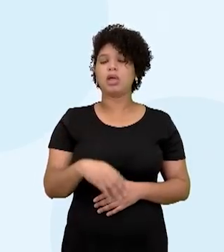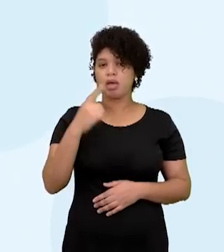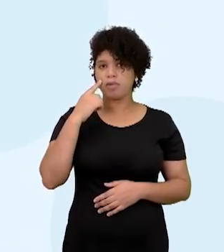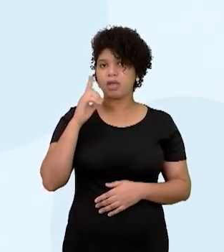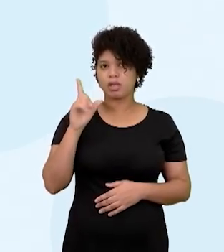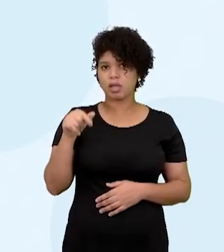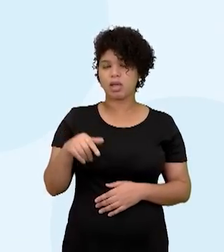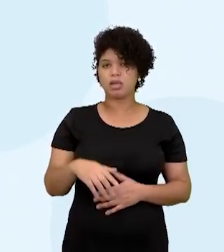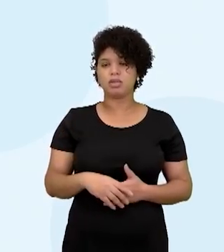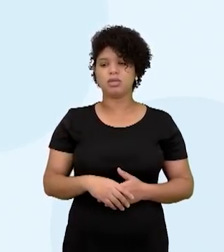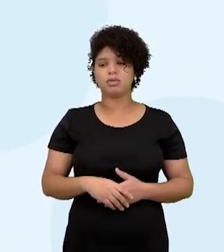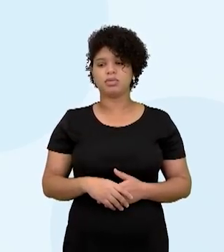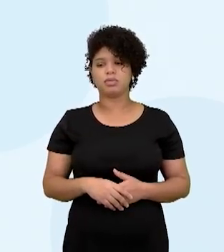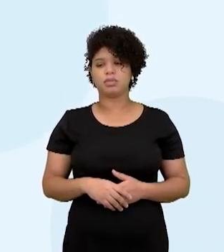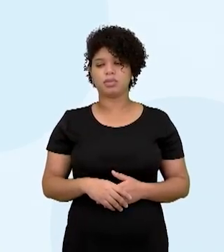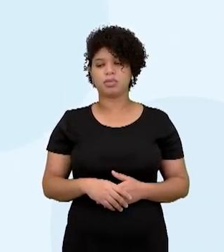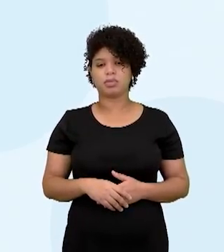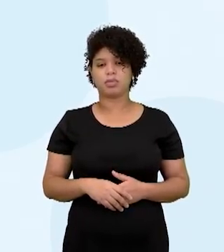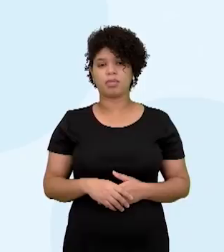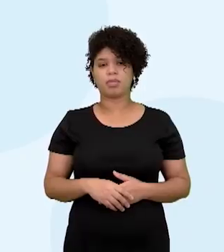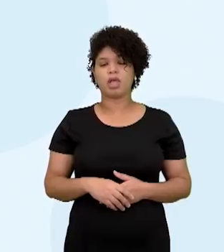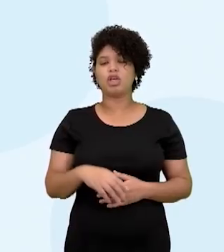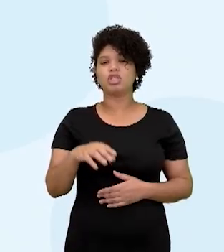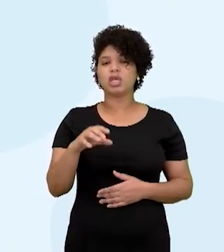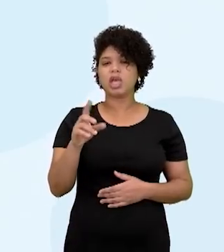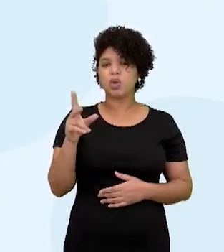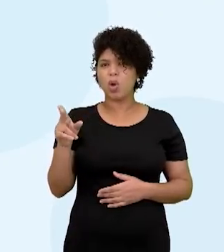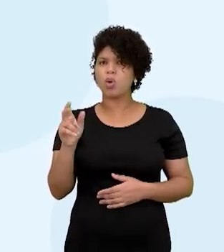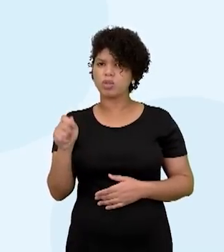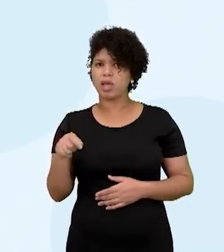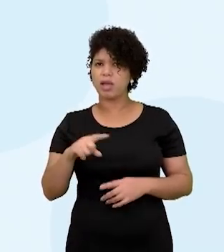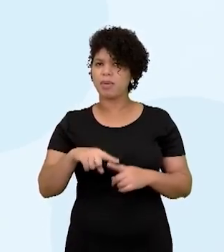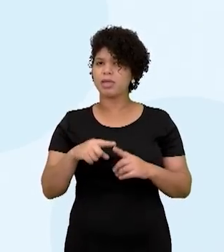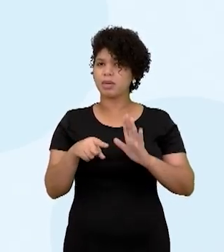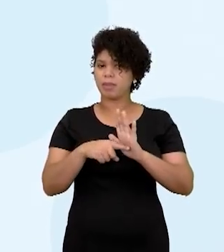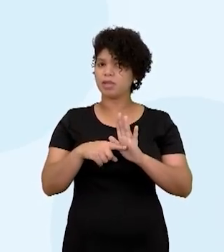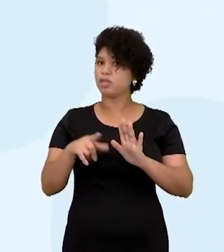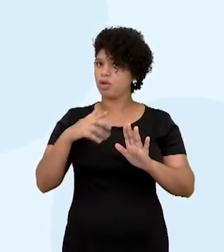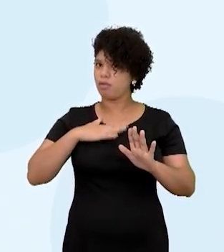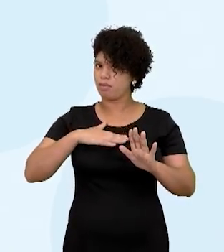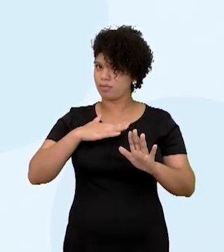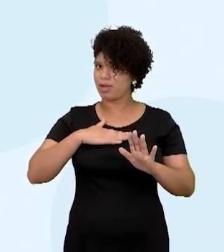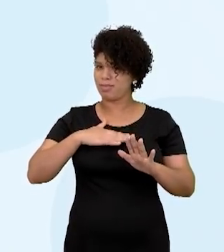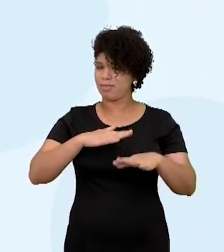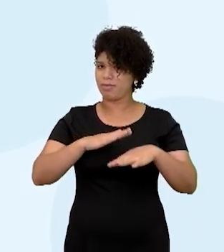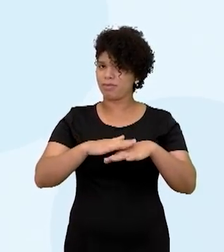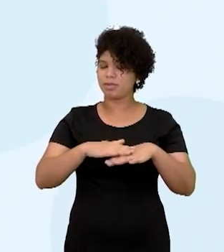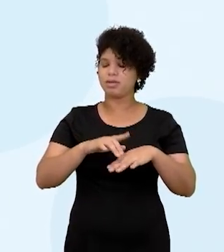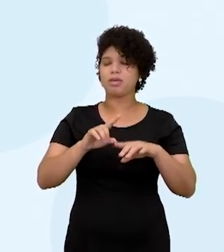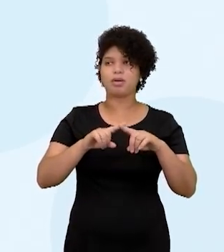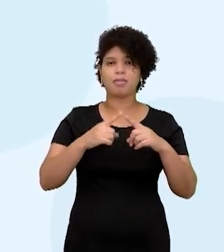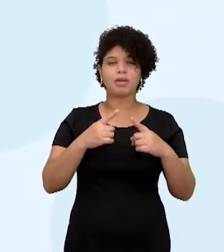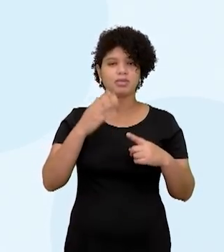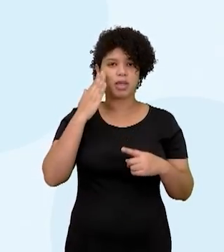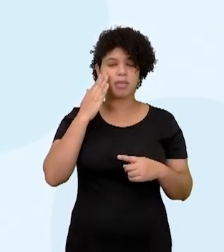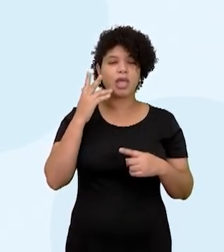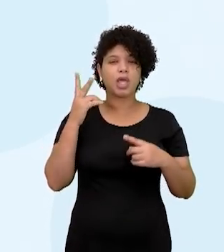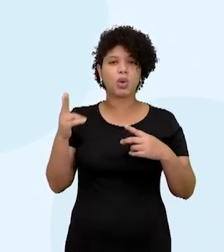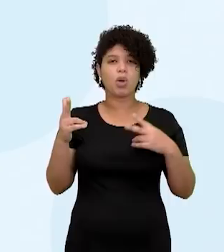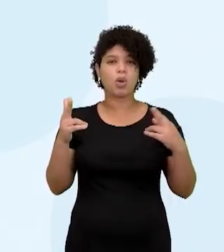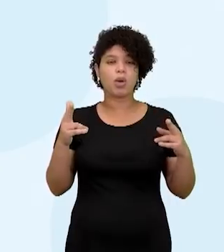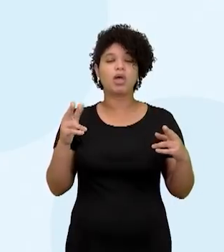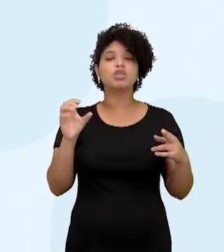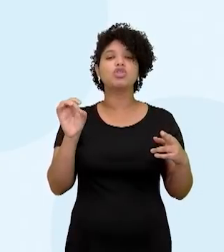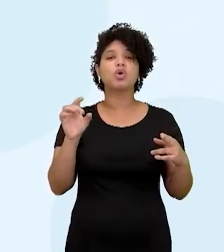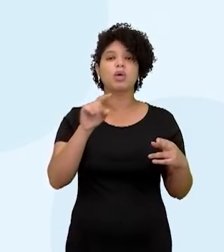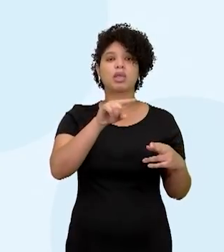x e 3, posso colocar direto, só mudando o sinal do meio? Pode, mas eu vou fazer devagarzinho, tá bom? Mas você tem que saber que é a mesma coisa, a diferença é